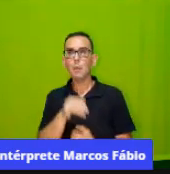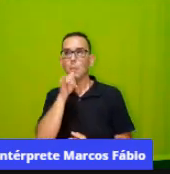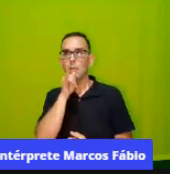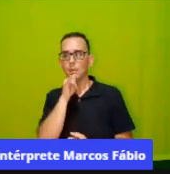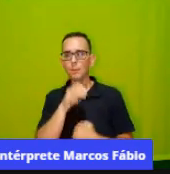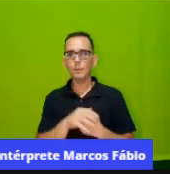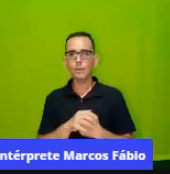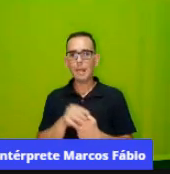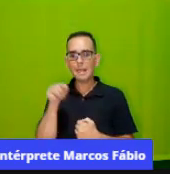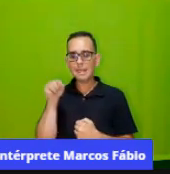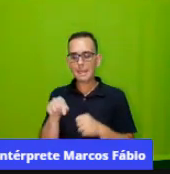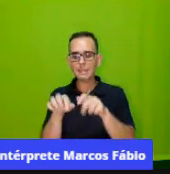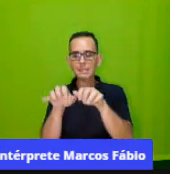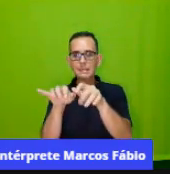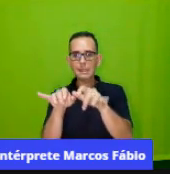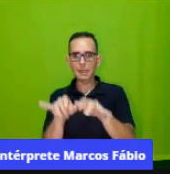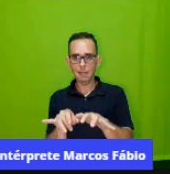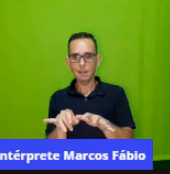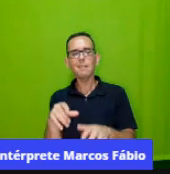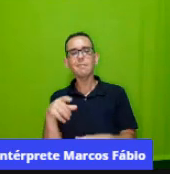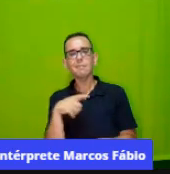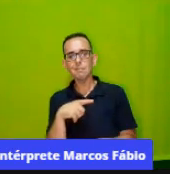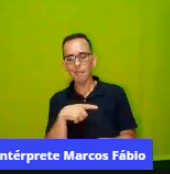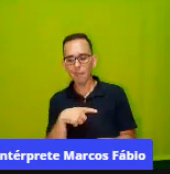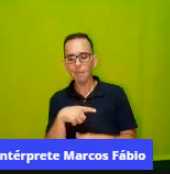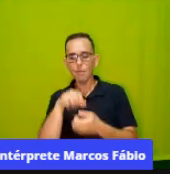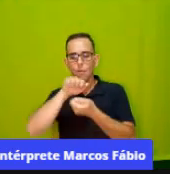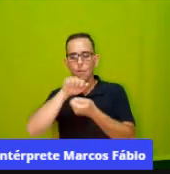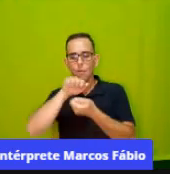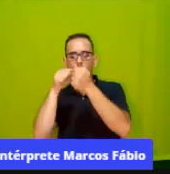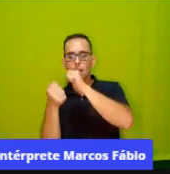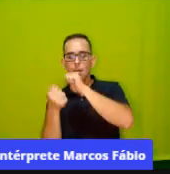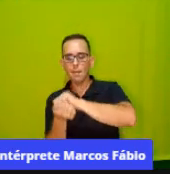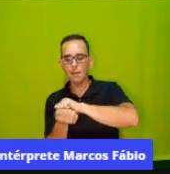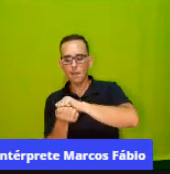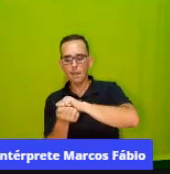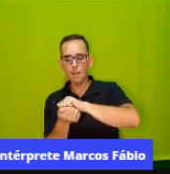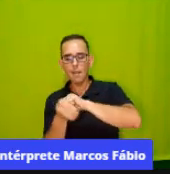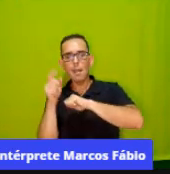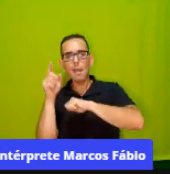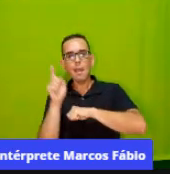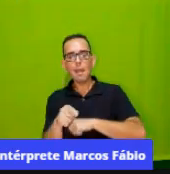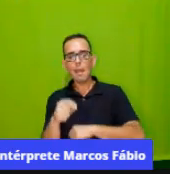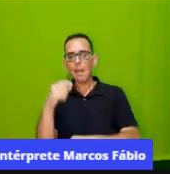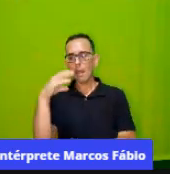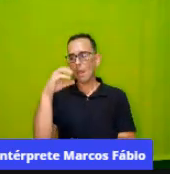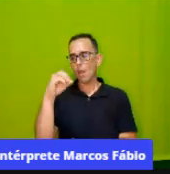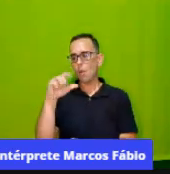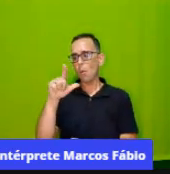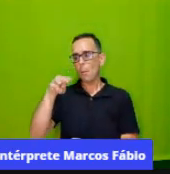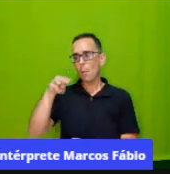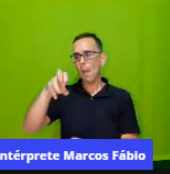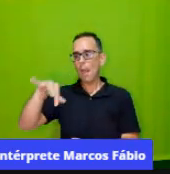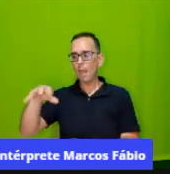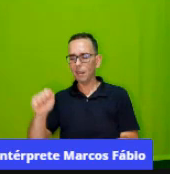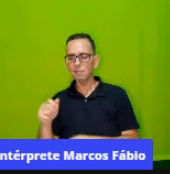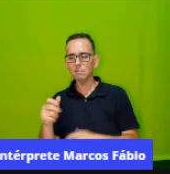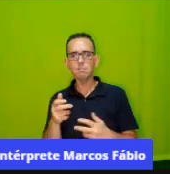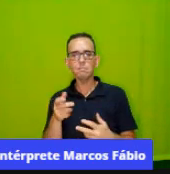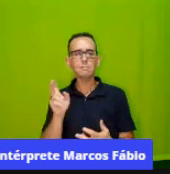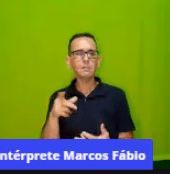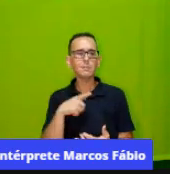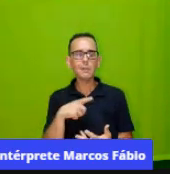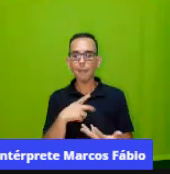nesse teclado também, nós temos uma adaptação, que é o teclado colmeia. Então, ele vem cheio de